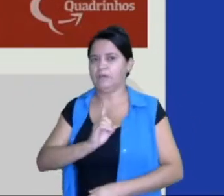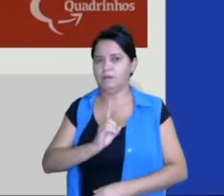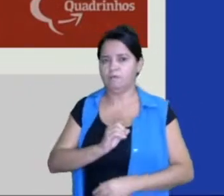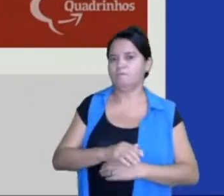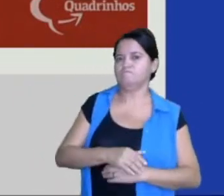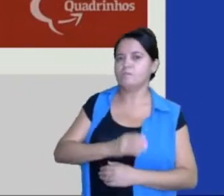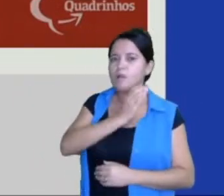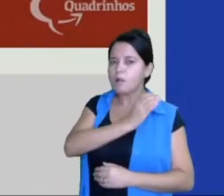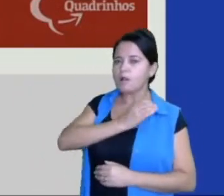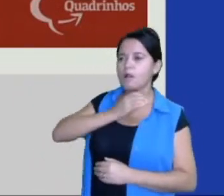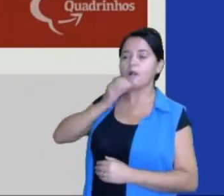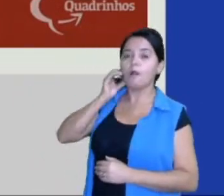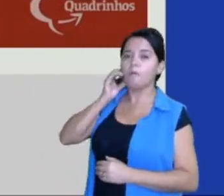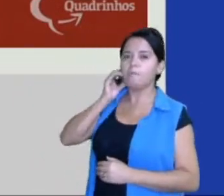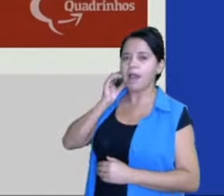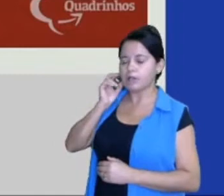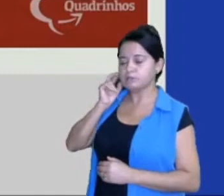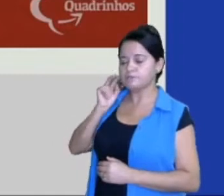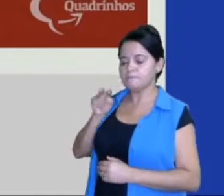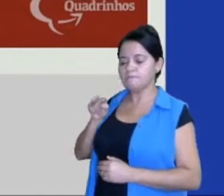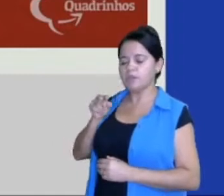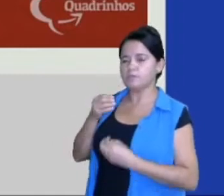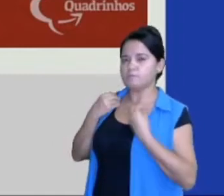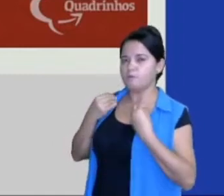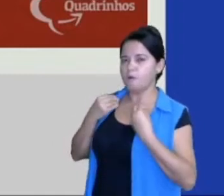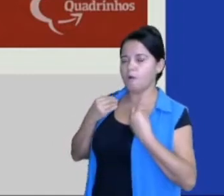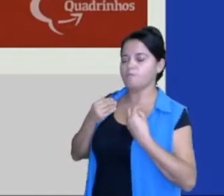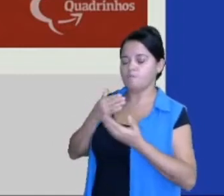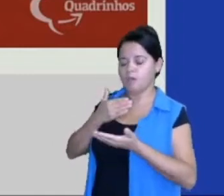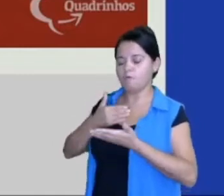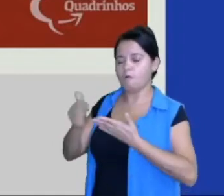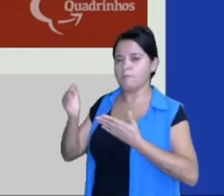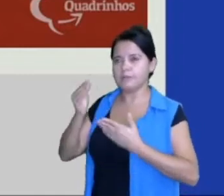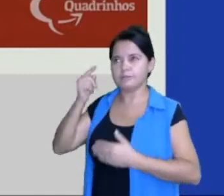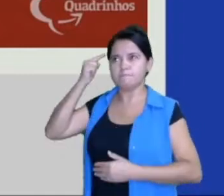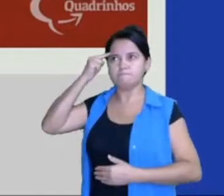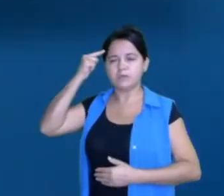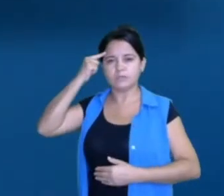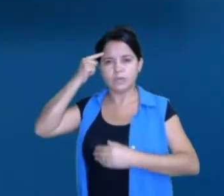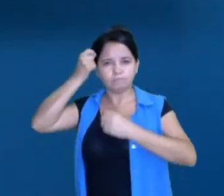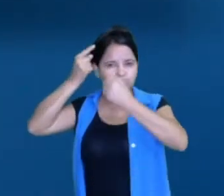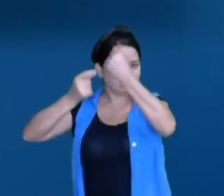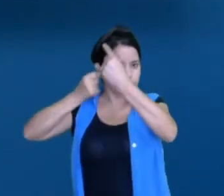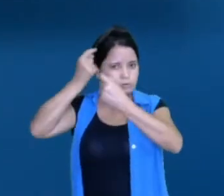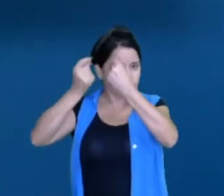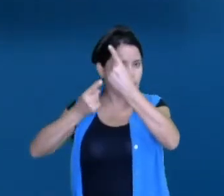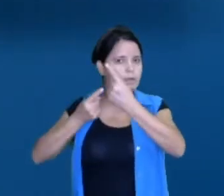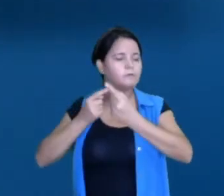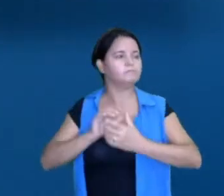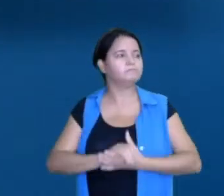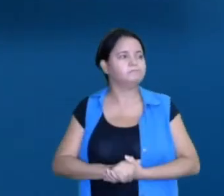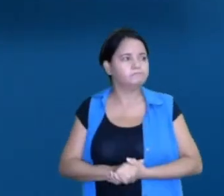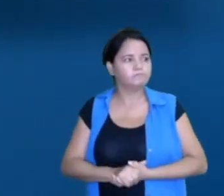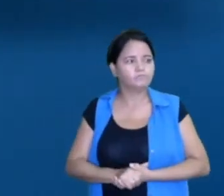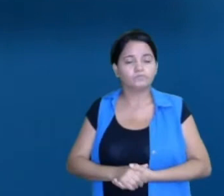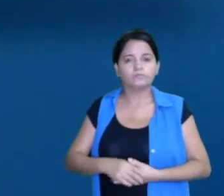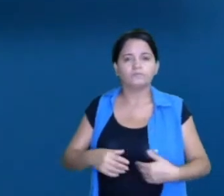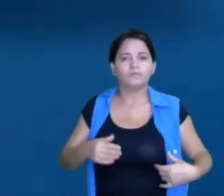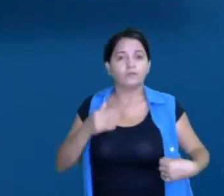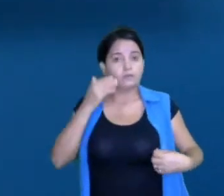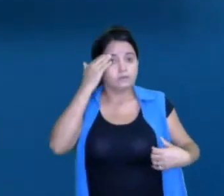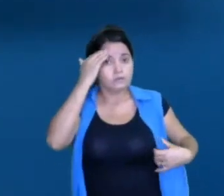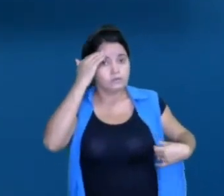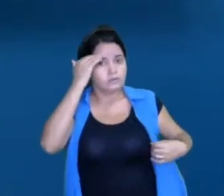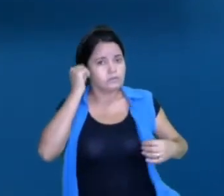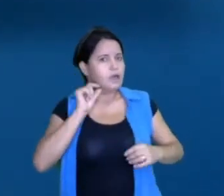situação, ele passa a criticar. Vou pedir para voltar aqui para mim, tá bom? Bom, pessoal, o que sabemos